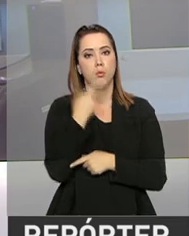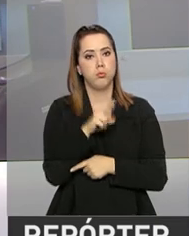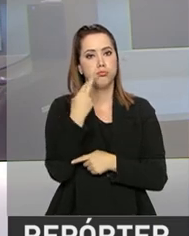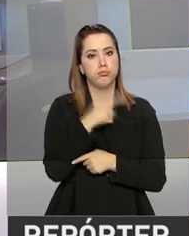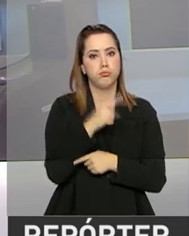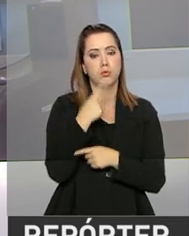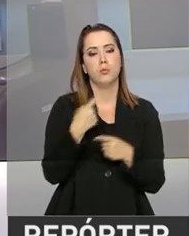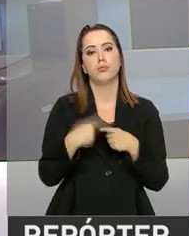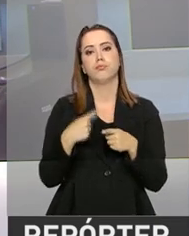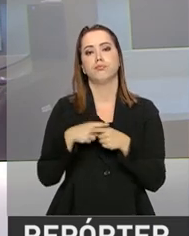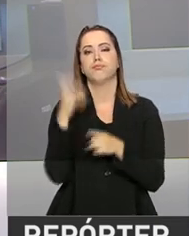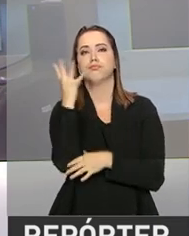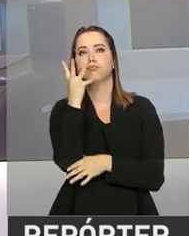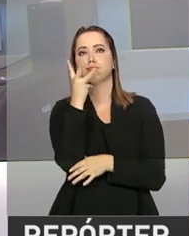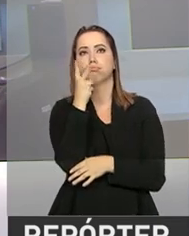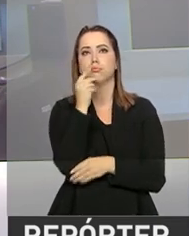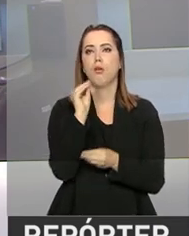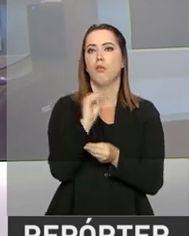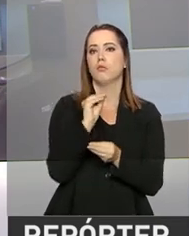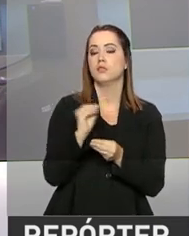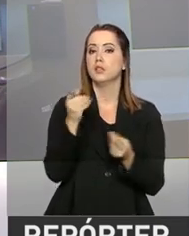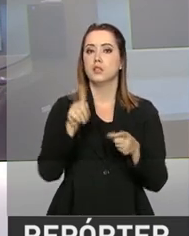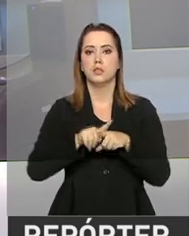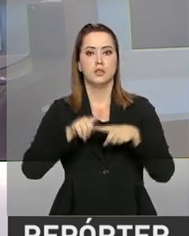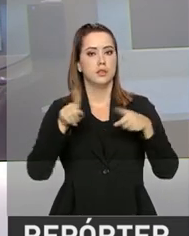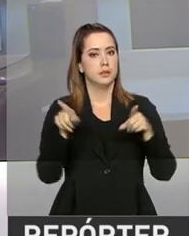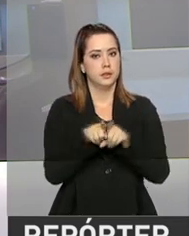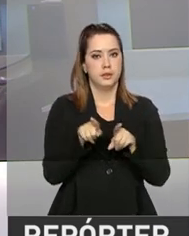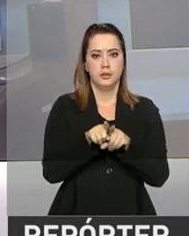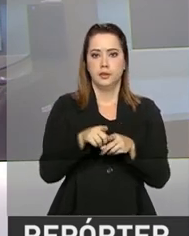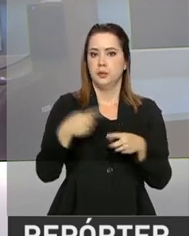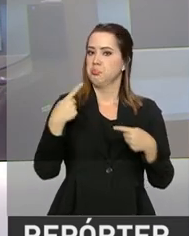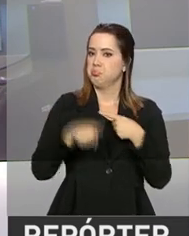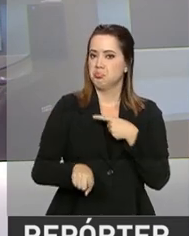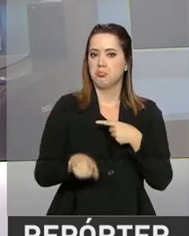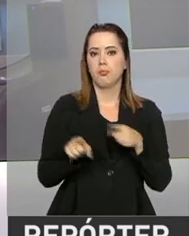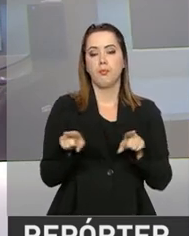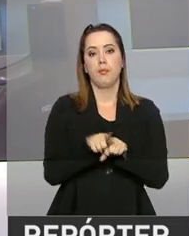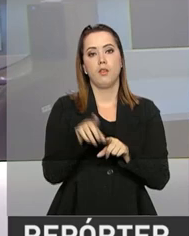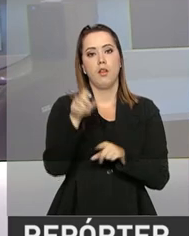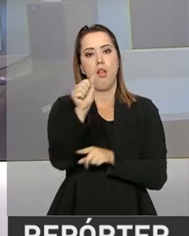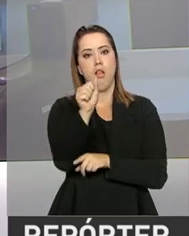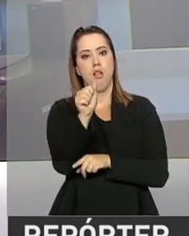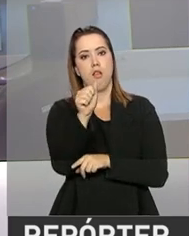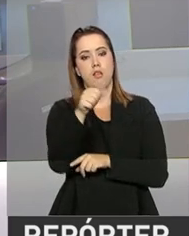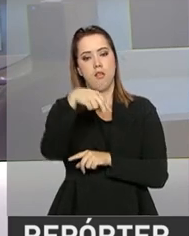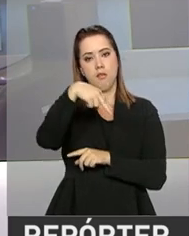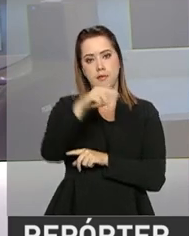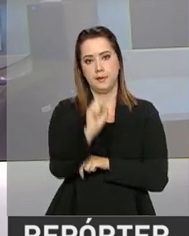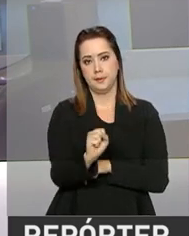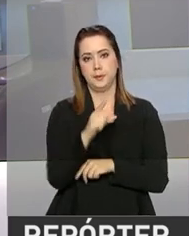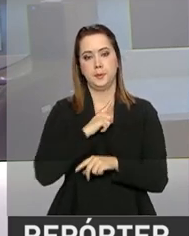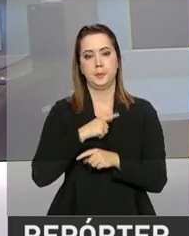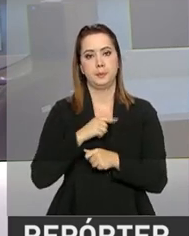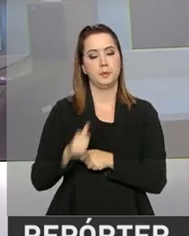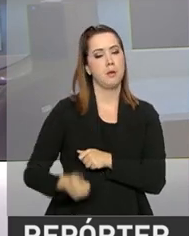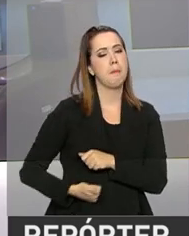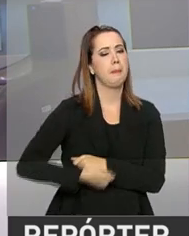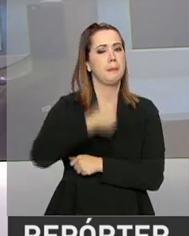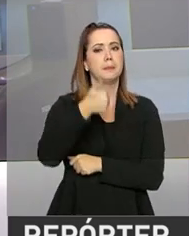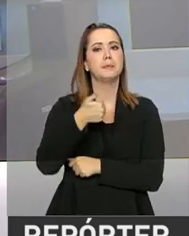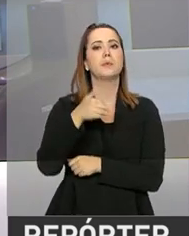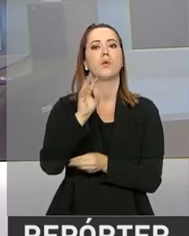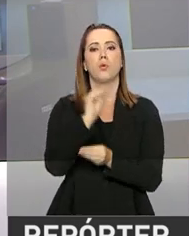cobertura e à demora no atendimento. A medida é da Agência Nacional de Saúde Suplementar. Segundo a ANS, se melhorarem o